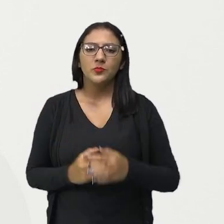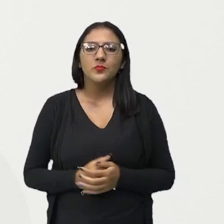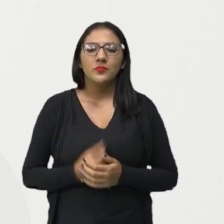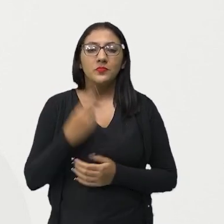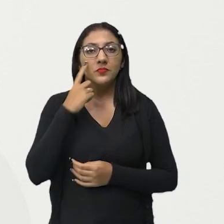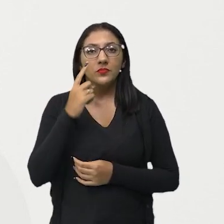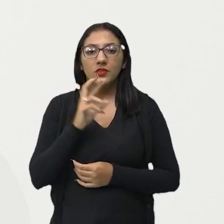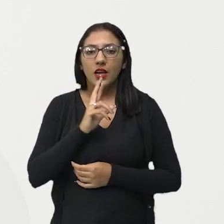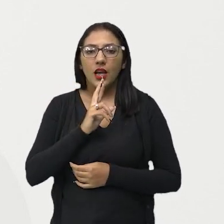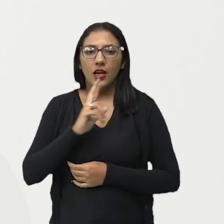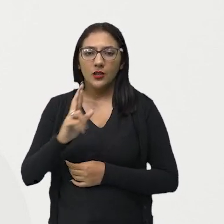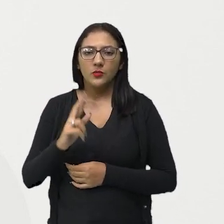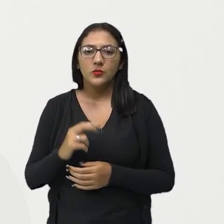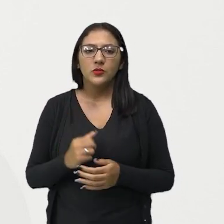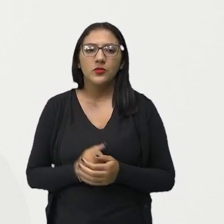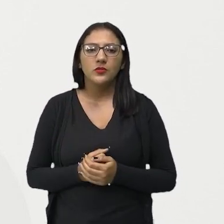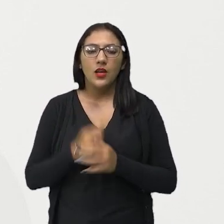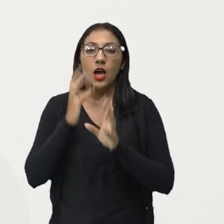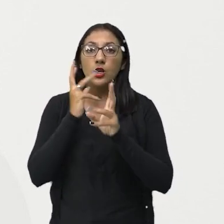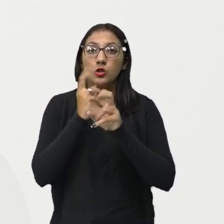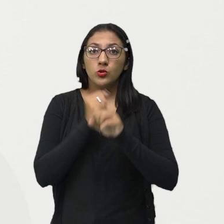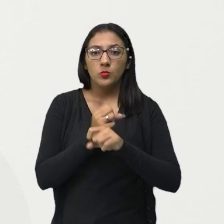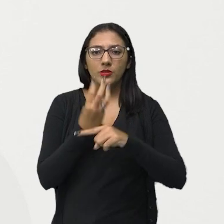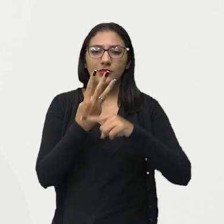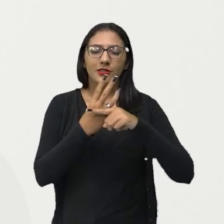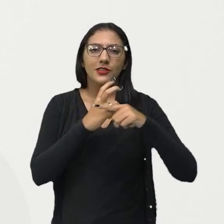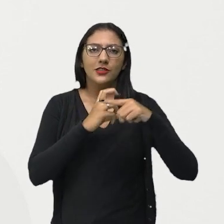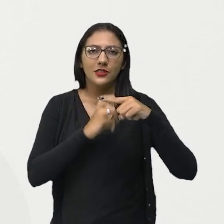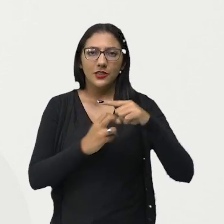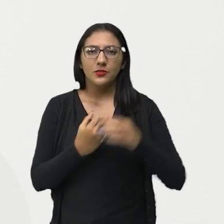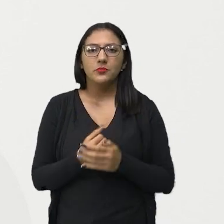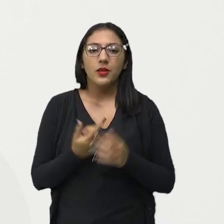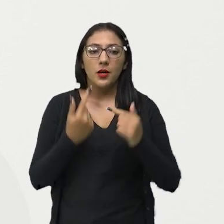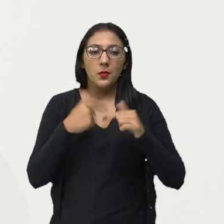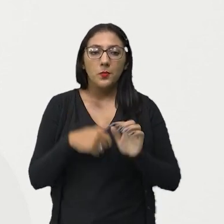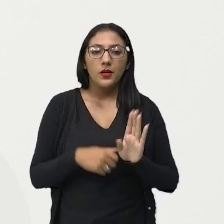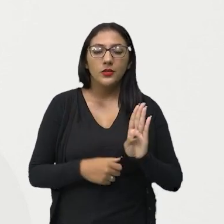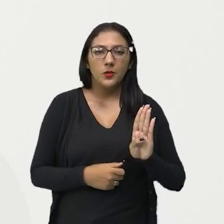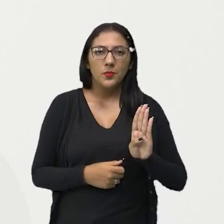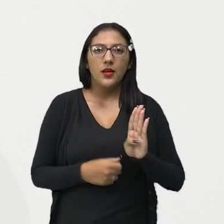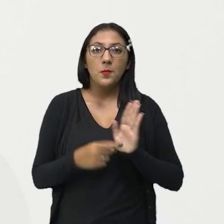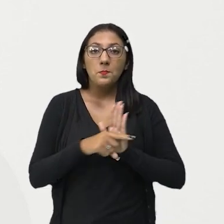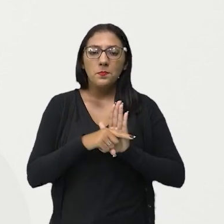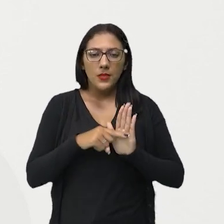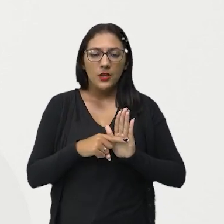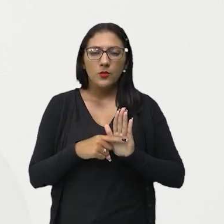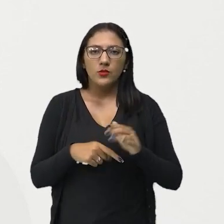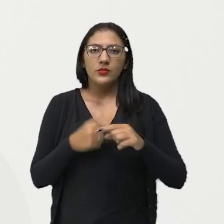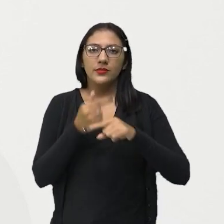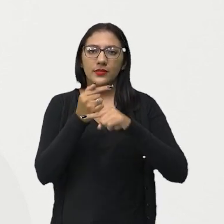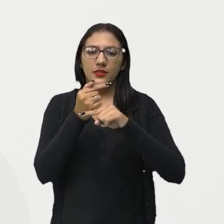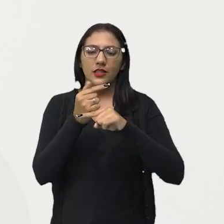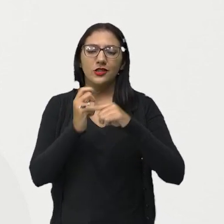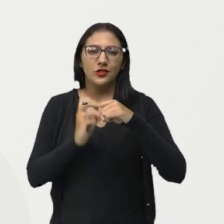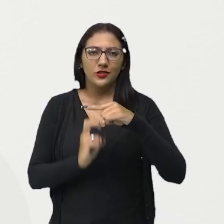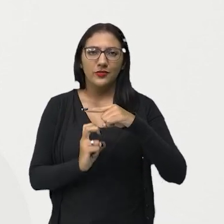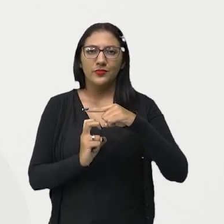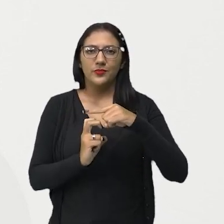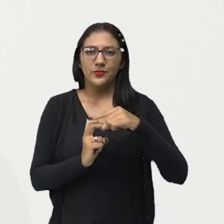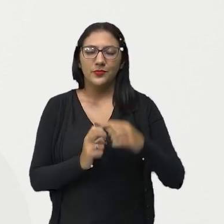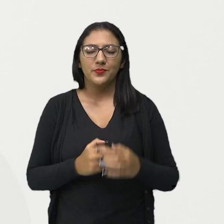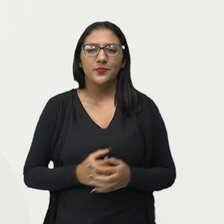Então a resposta aí para o primeiro, a soma, né? 3/5. E a resposta do segundo, subtração,